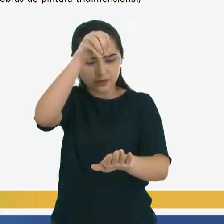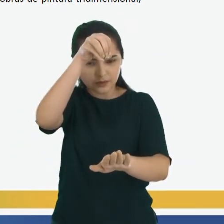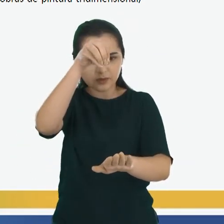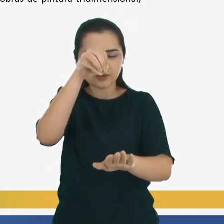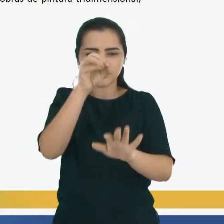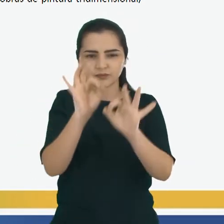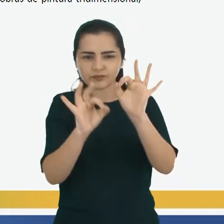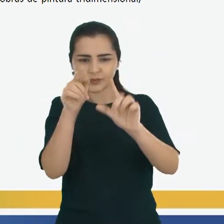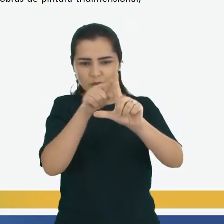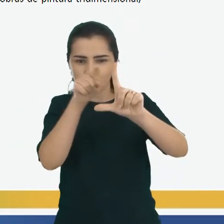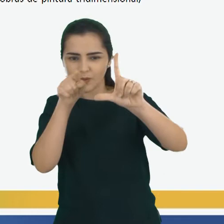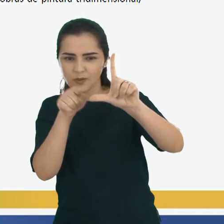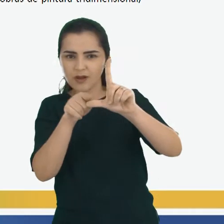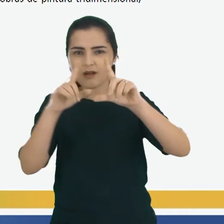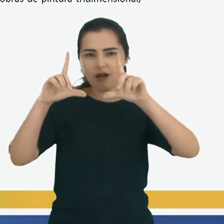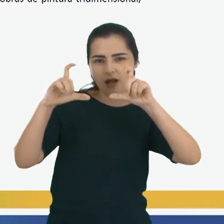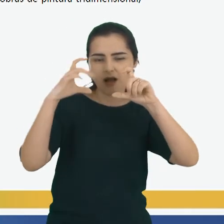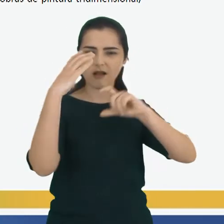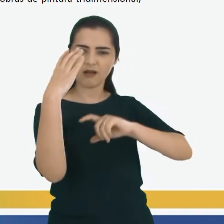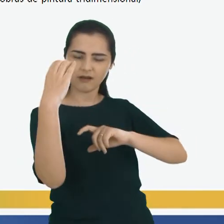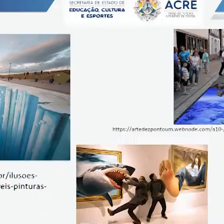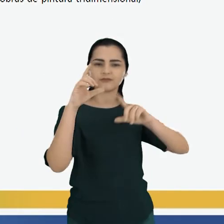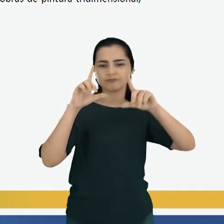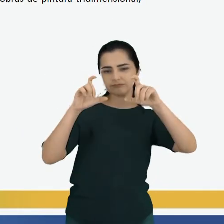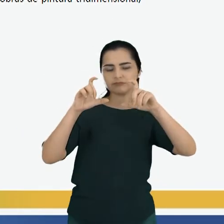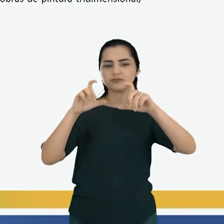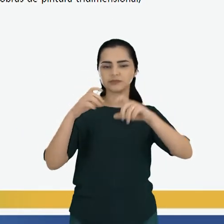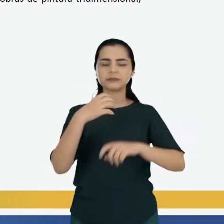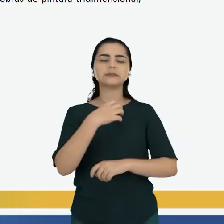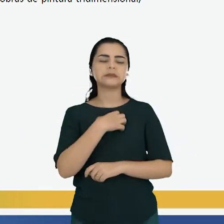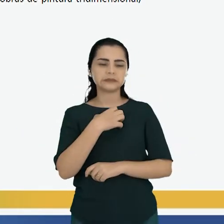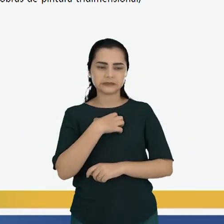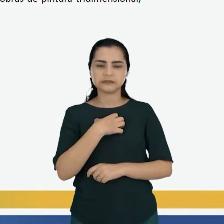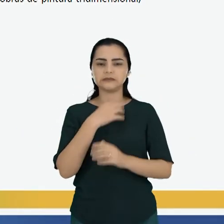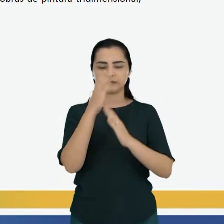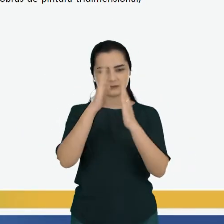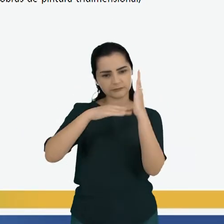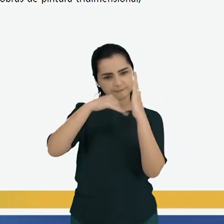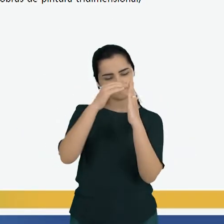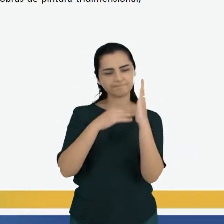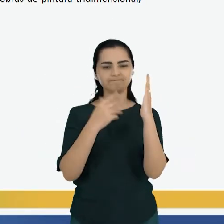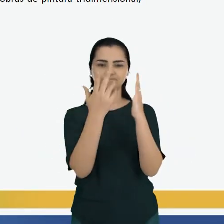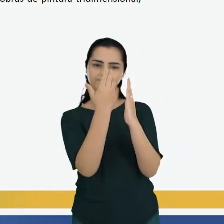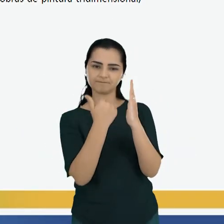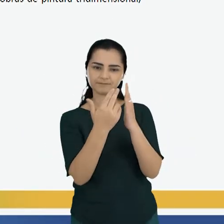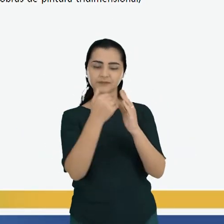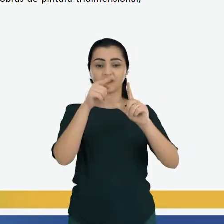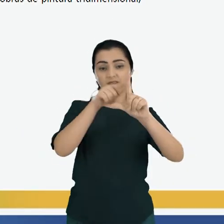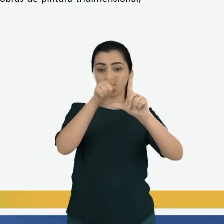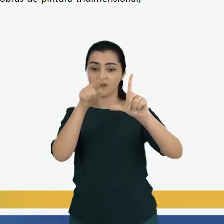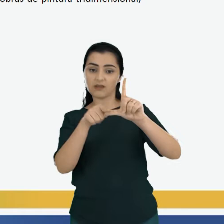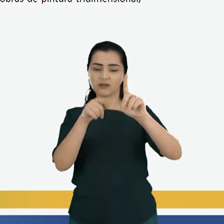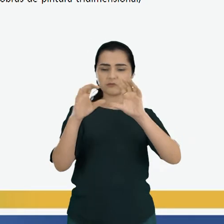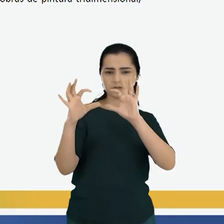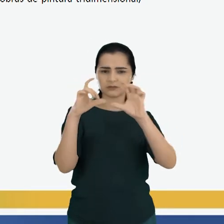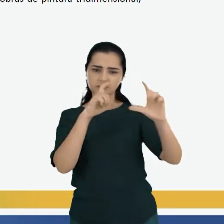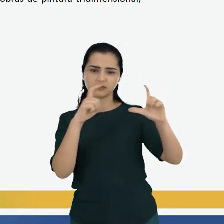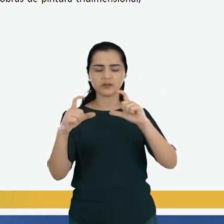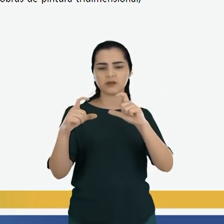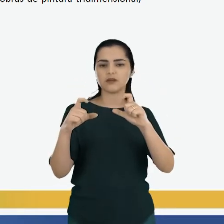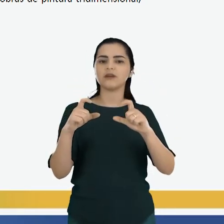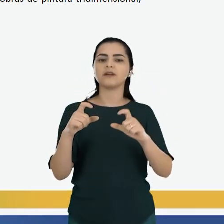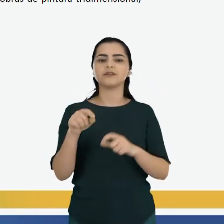que o artista vai fotografar essa pintura para te dar essa sensação. Dependendo do ângulo que você vê, você